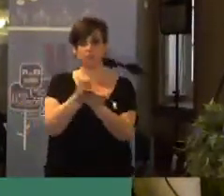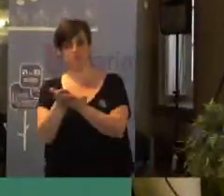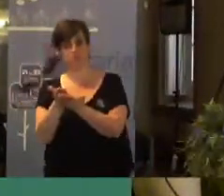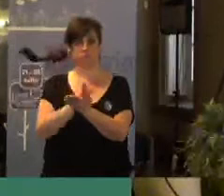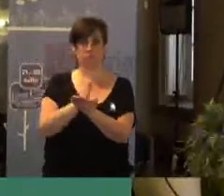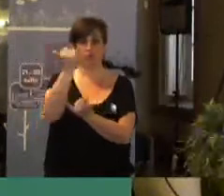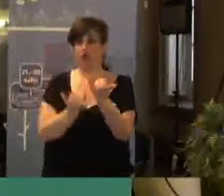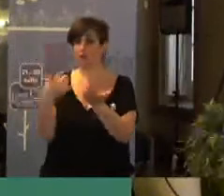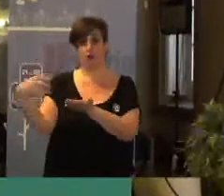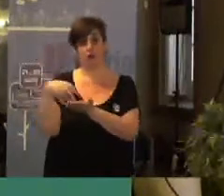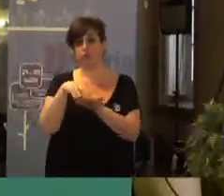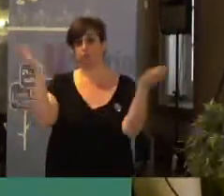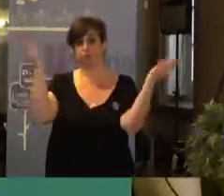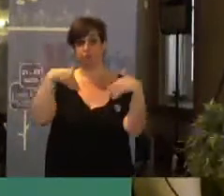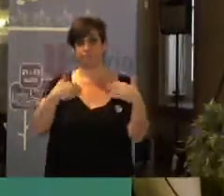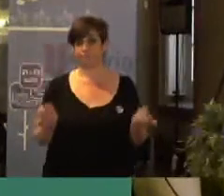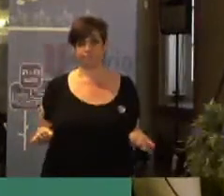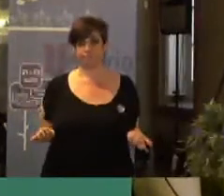sobre esta